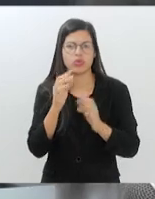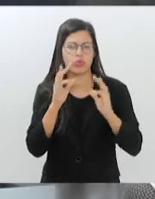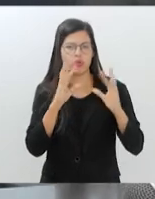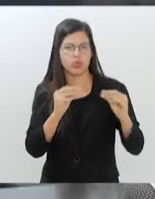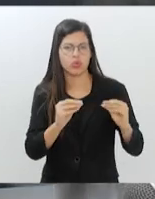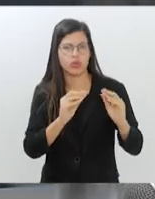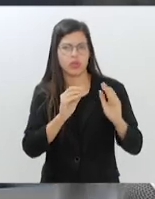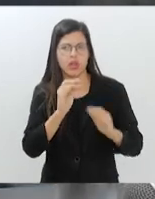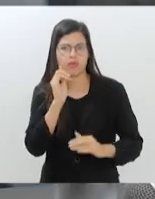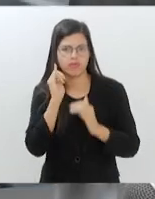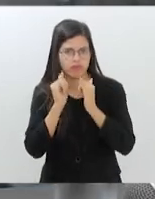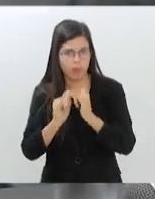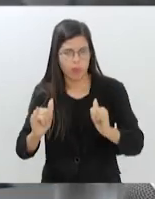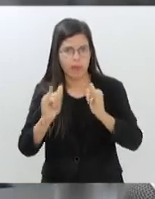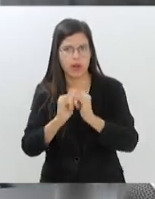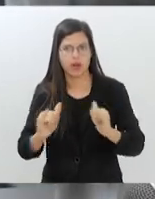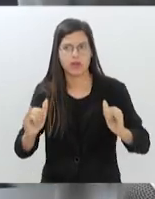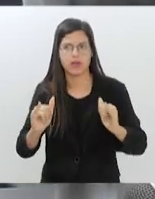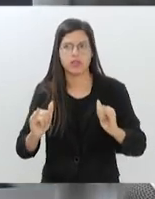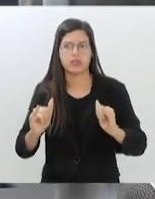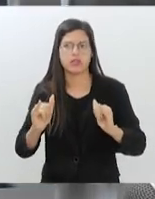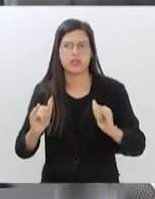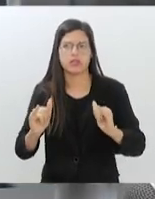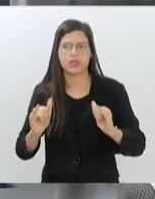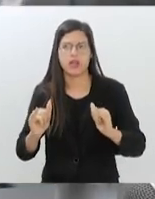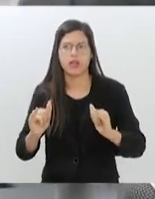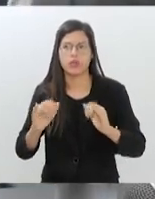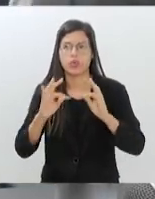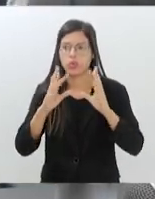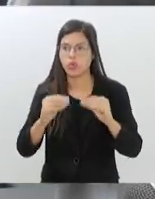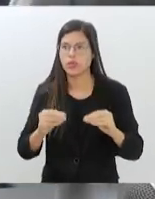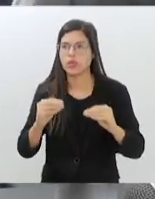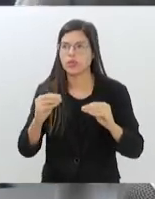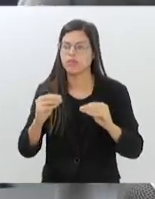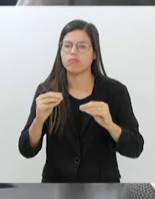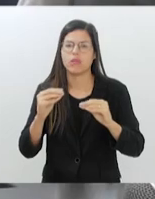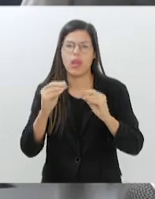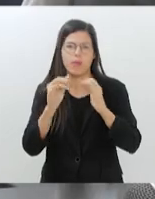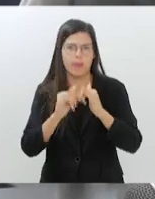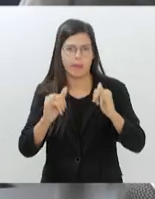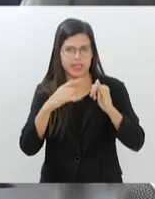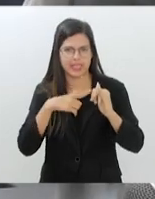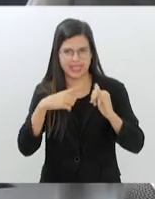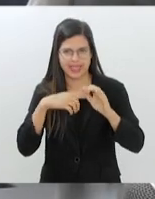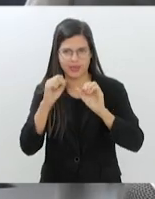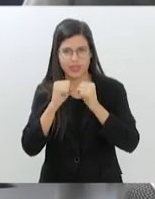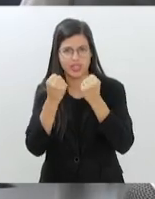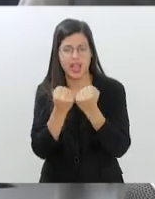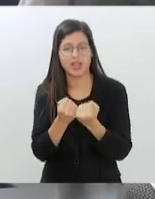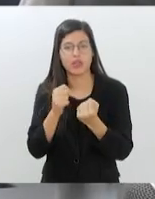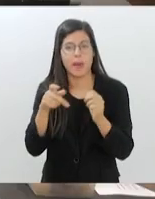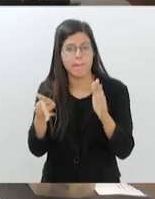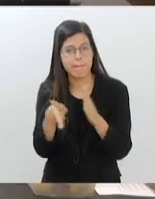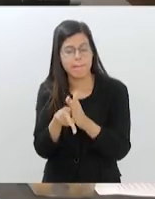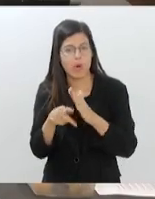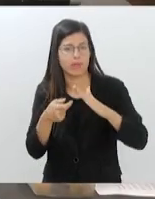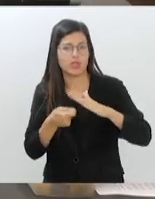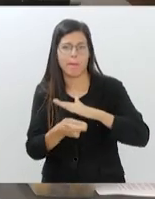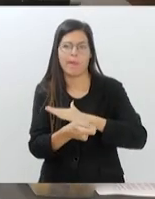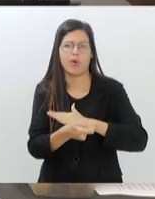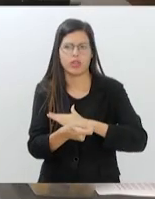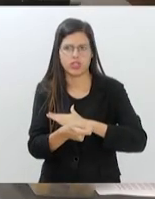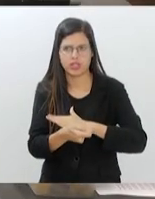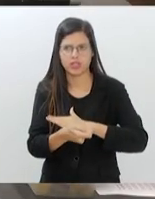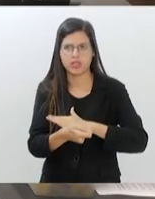no entorno do gramado do campo da quadra todas elas são de apostas todas e eu acho que essas nós poderíamos